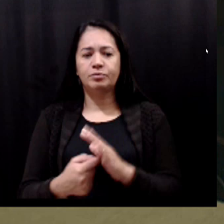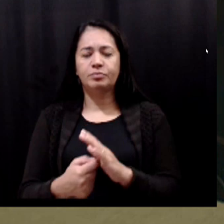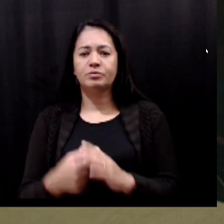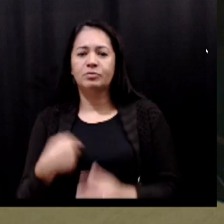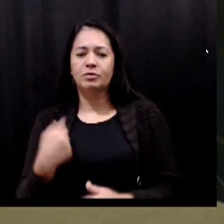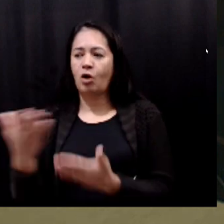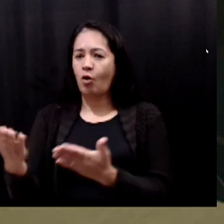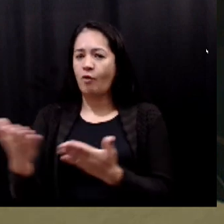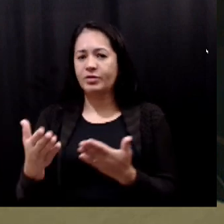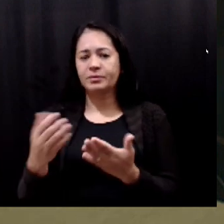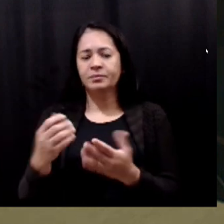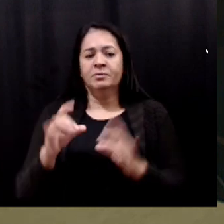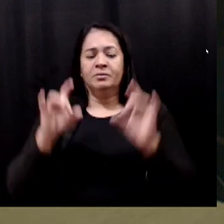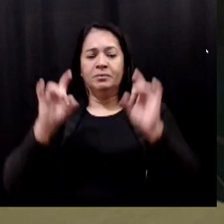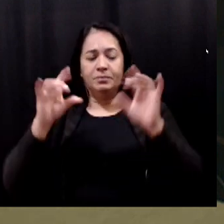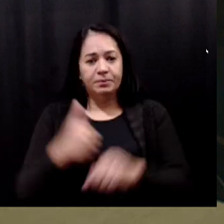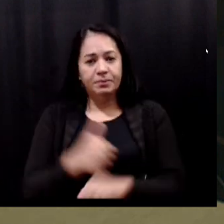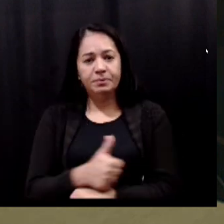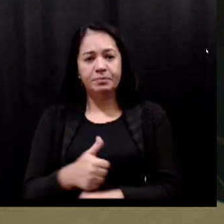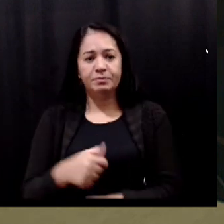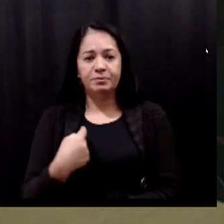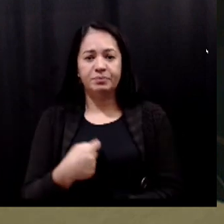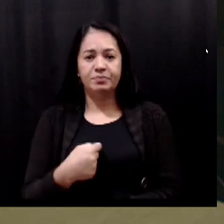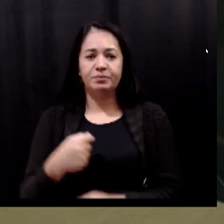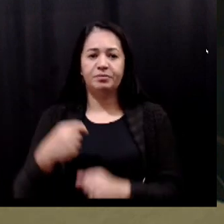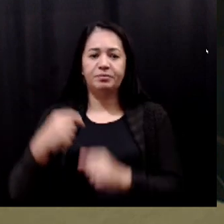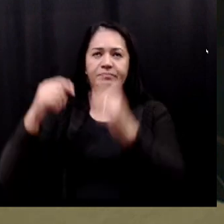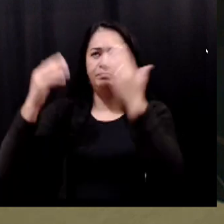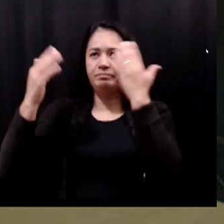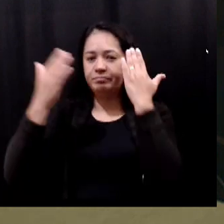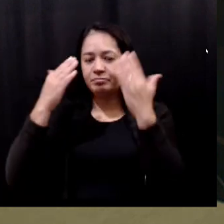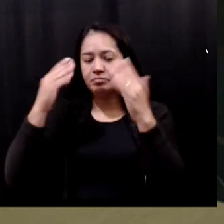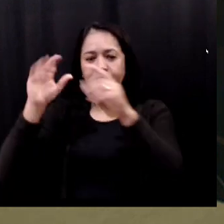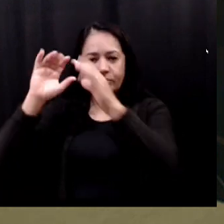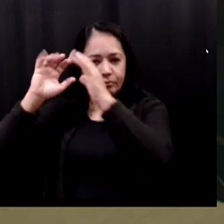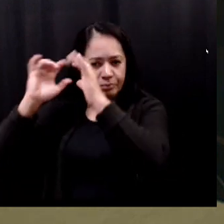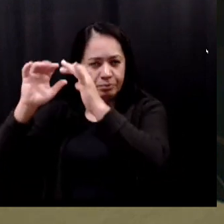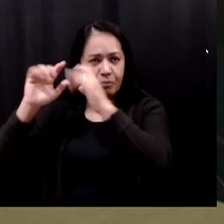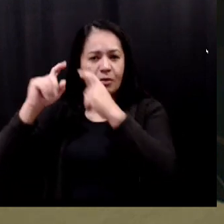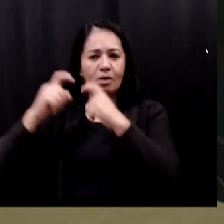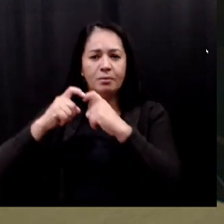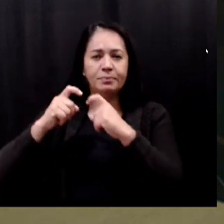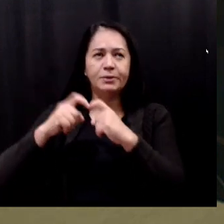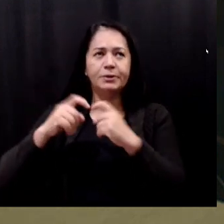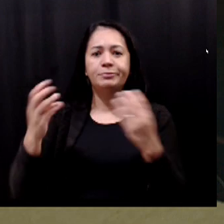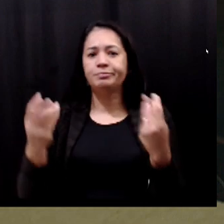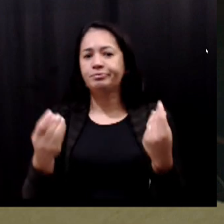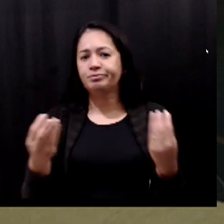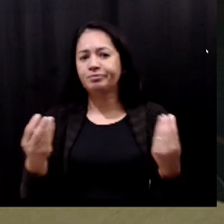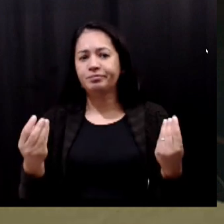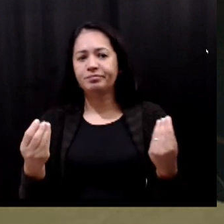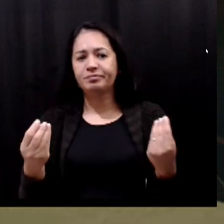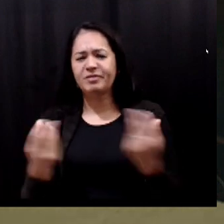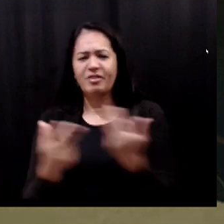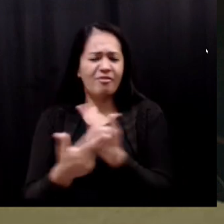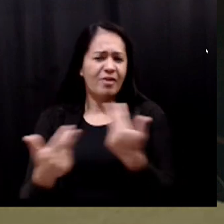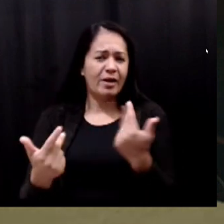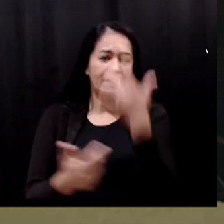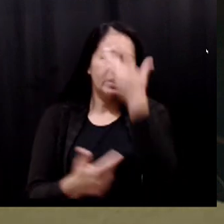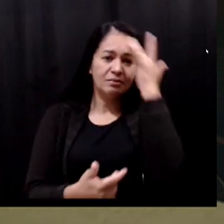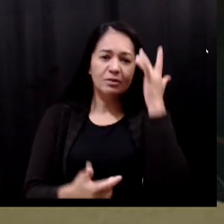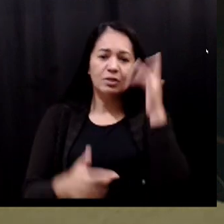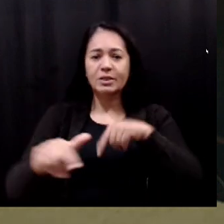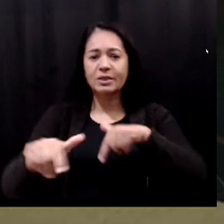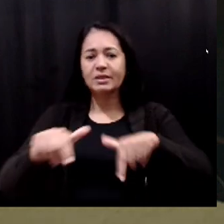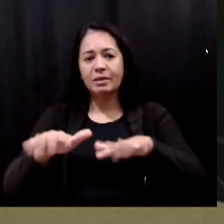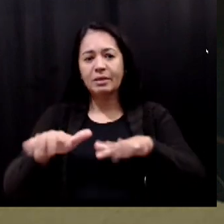a gente trabalha com neuropsicólogos, psicólogos, várias pessoas que trabalham com a